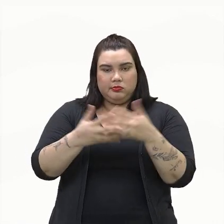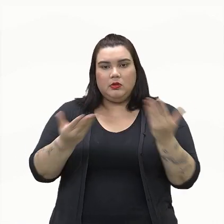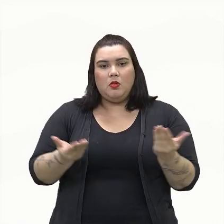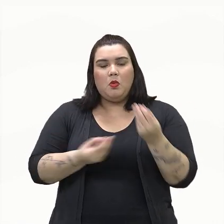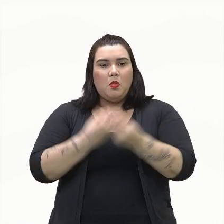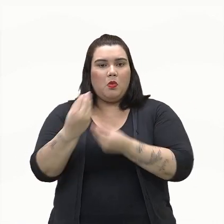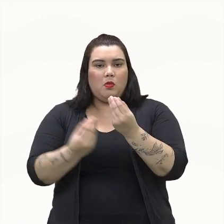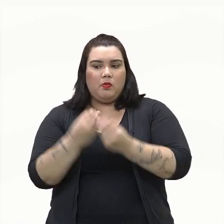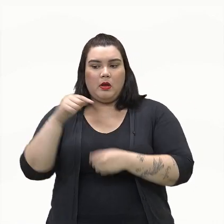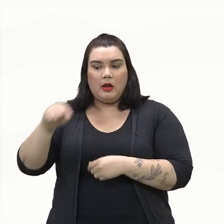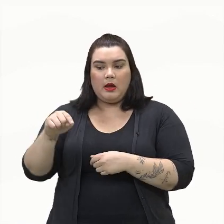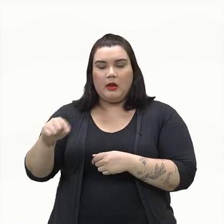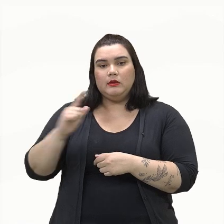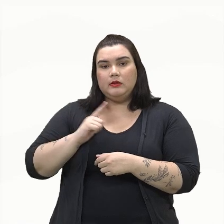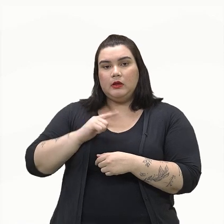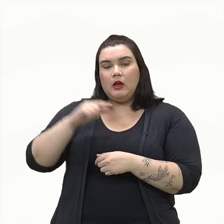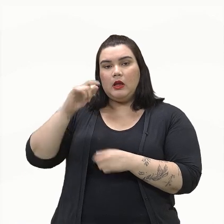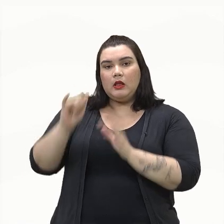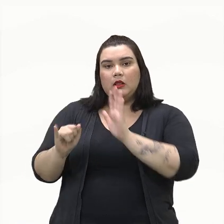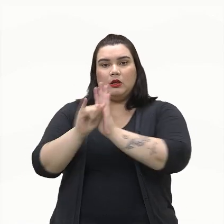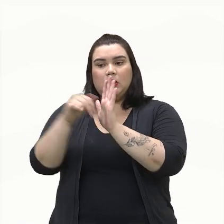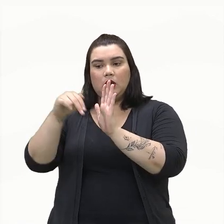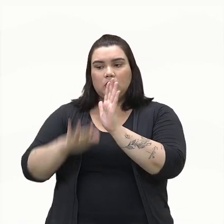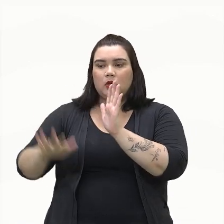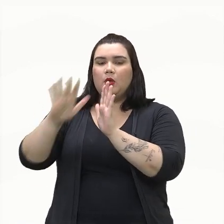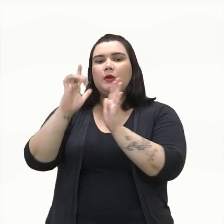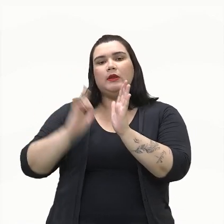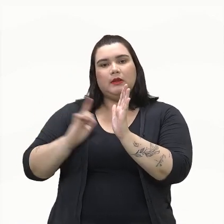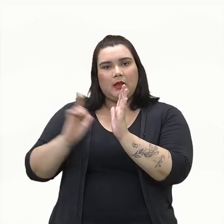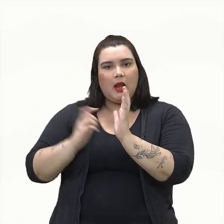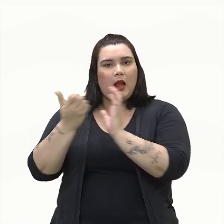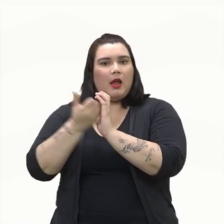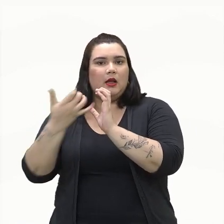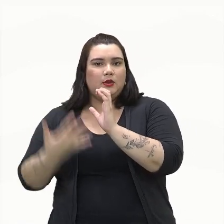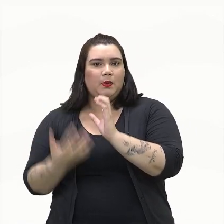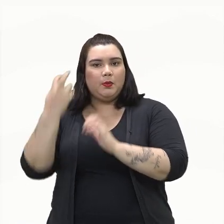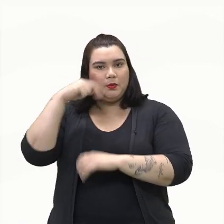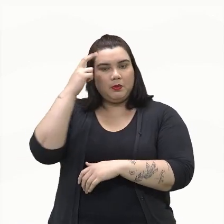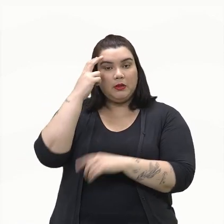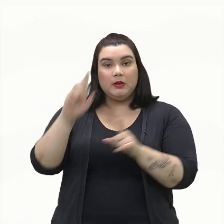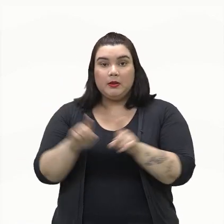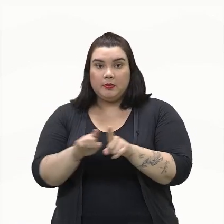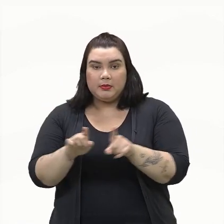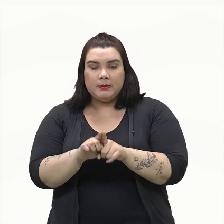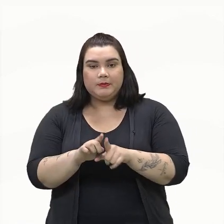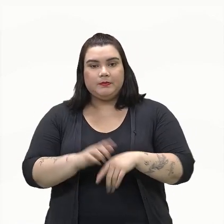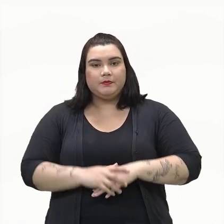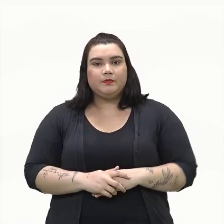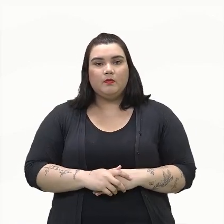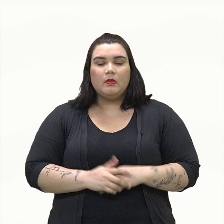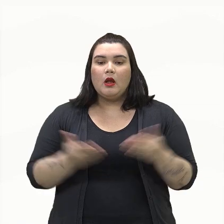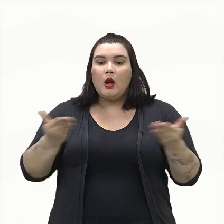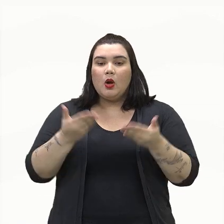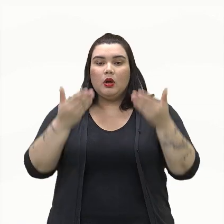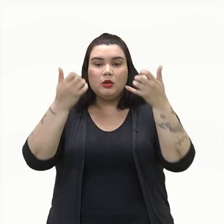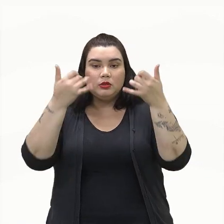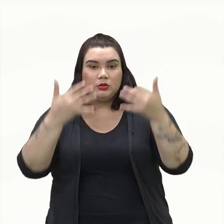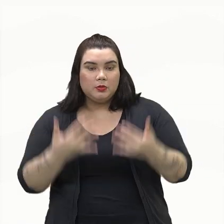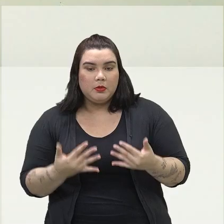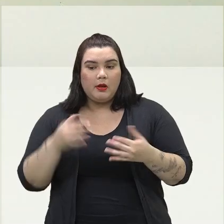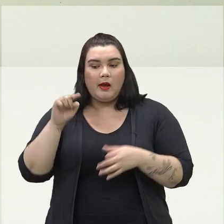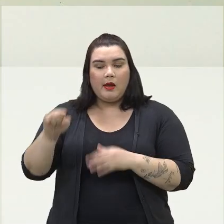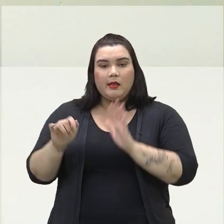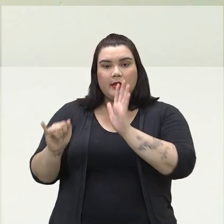nacional, ela é permeada também por esses elementos de identidade cultural. E a gente vai falar agora um pouco dessa identidade